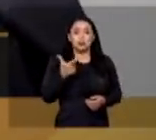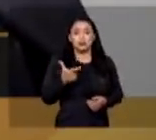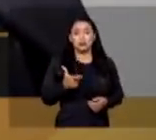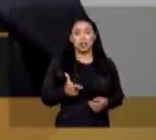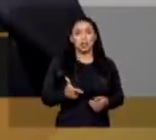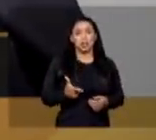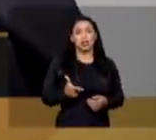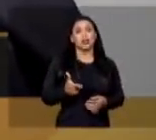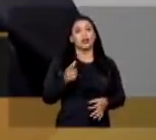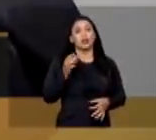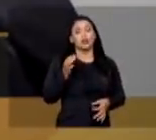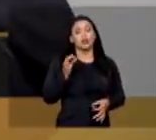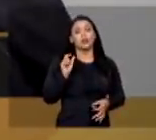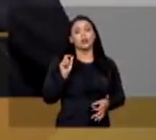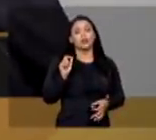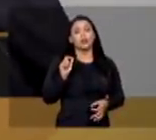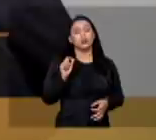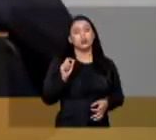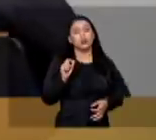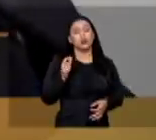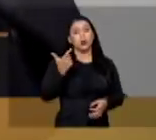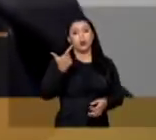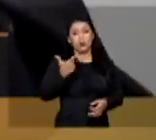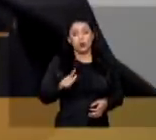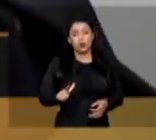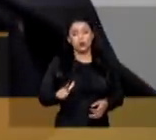falar em superficialidade,